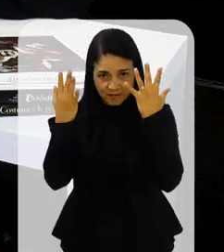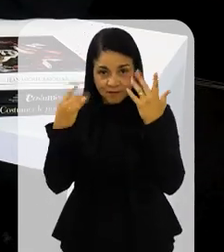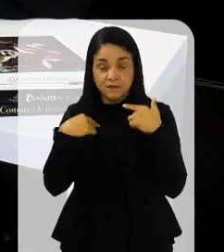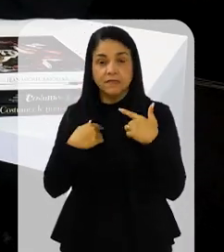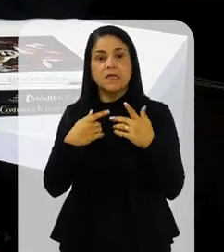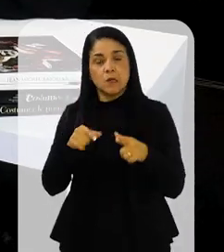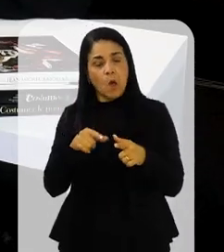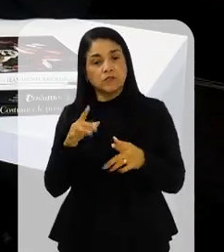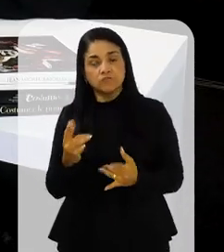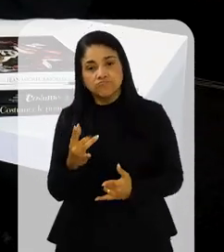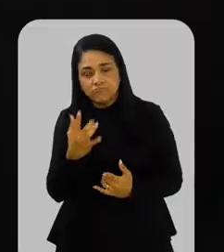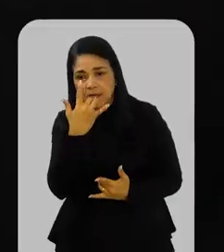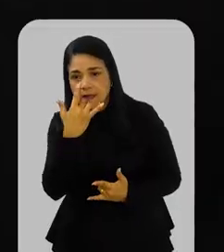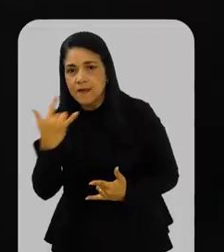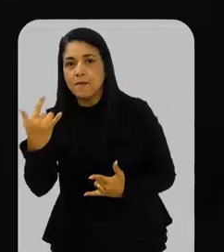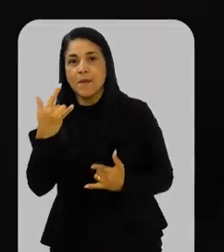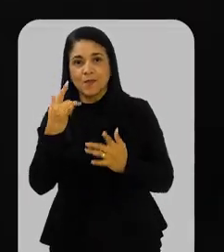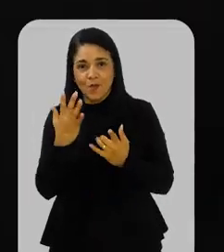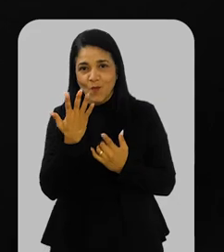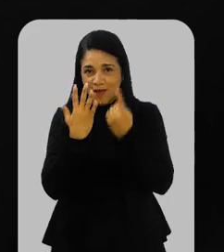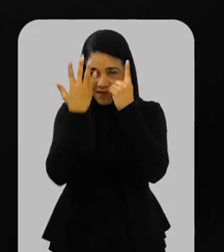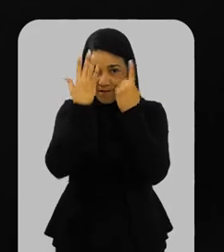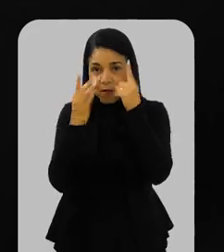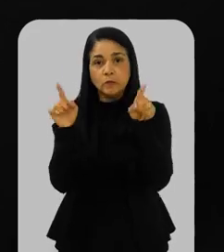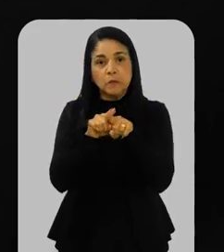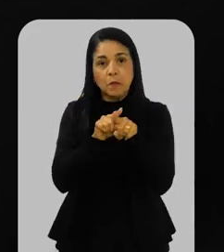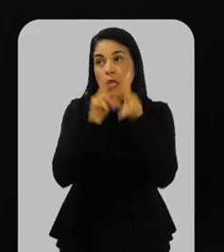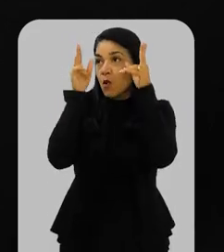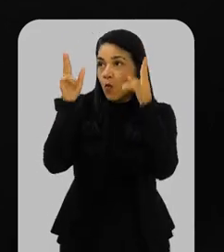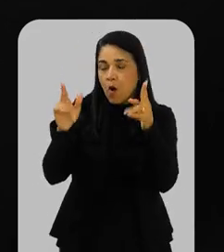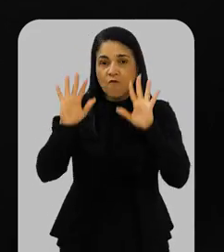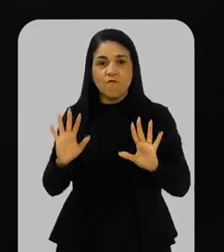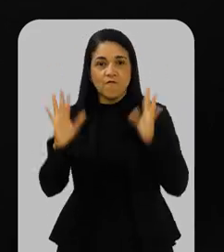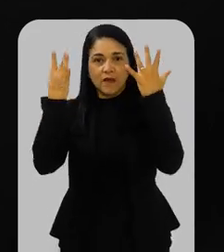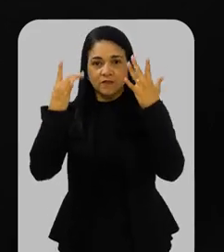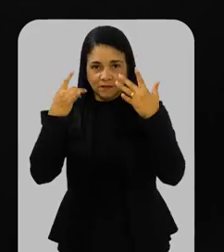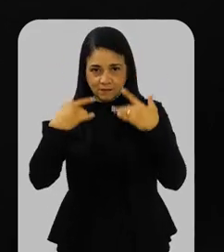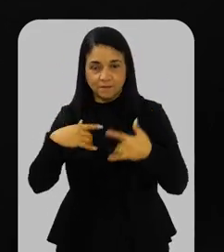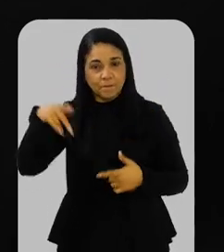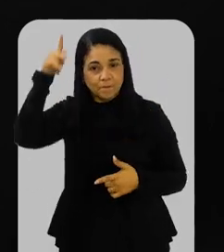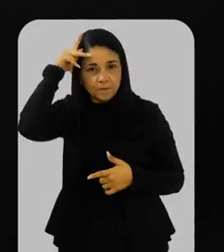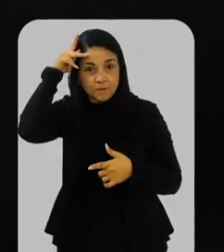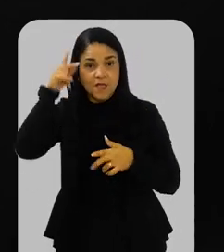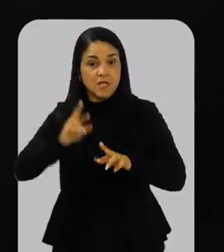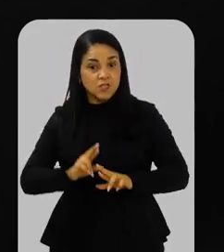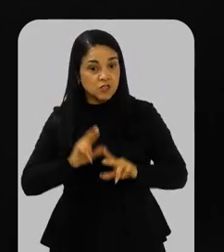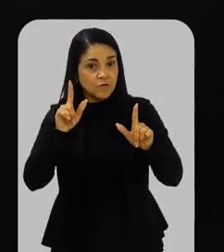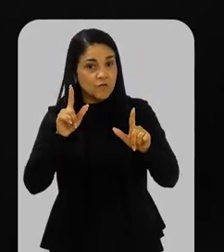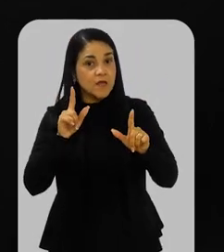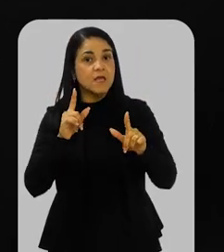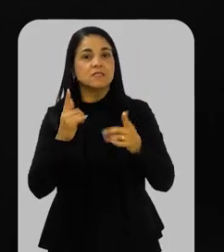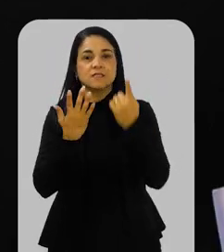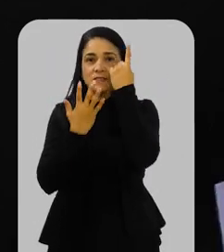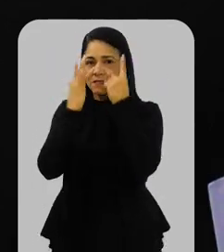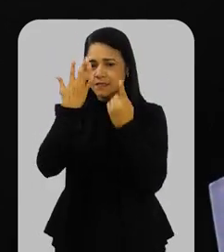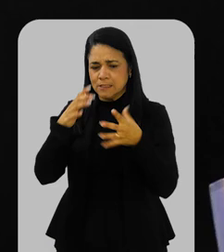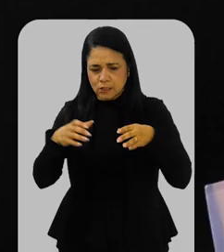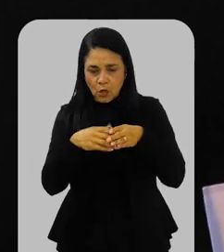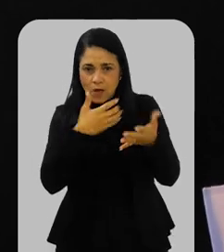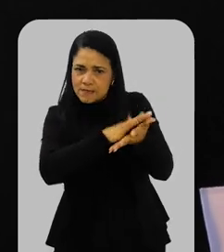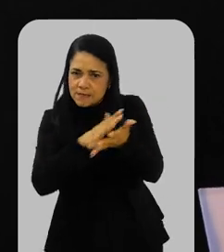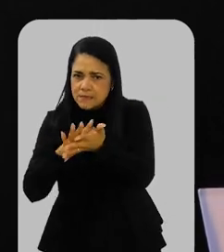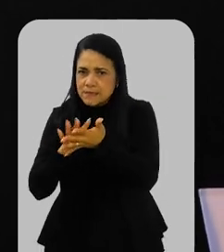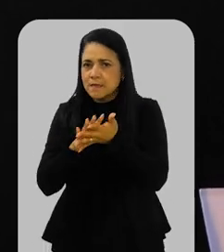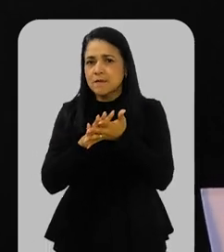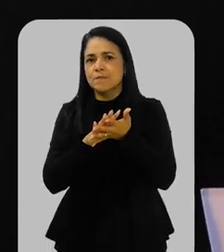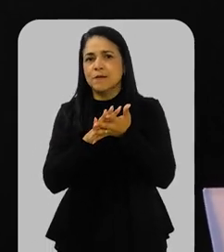muitas pessoas a se encantarem com Parintins também. Apesar de ser um espetáculo totalmente diferente da escola de samba no modo de fazer, né, a